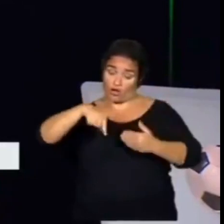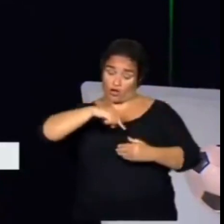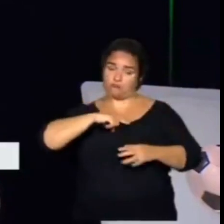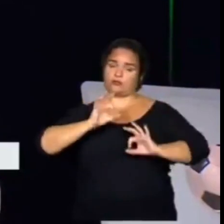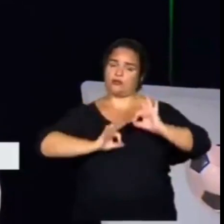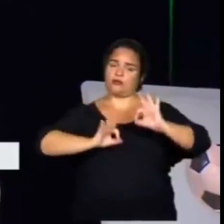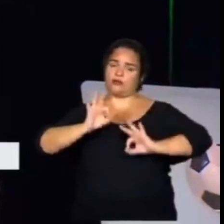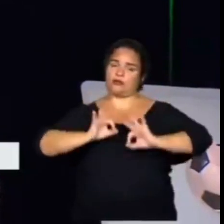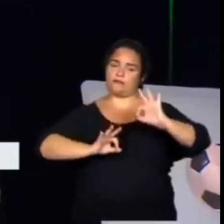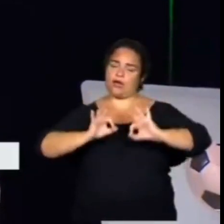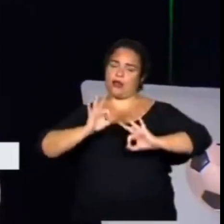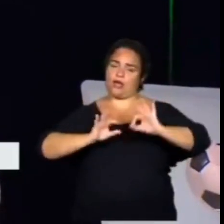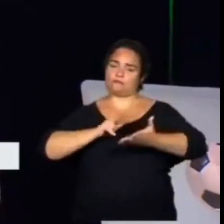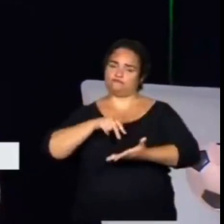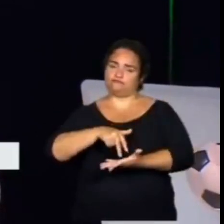está preparado.